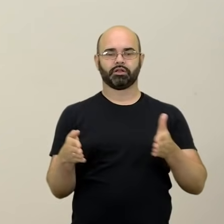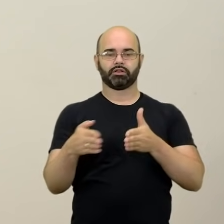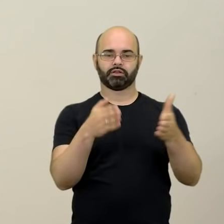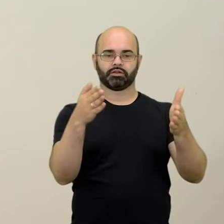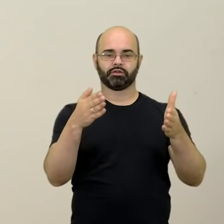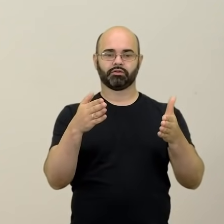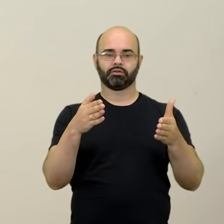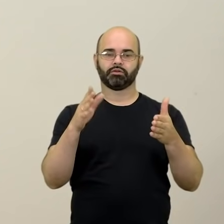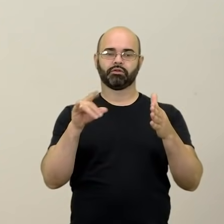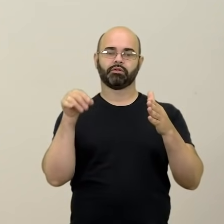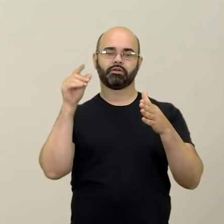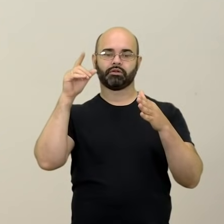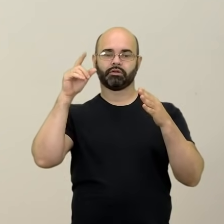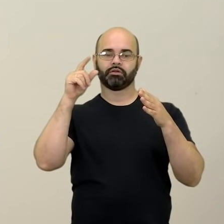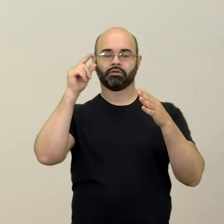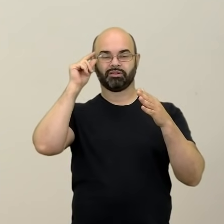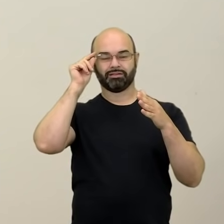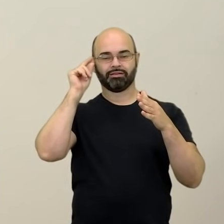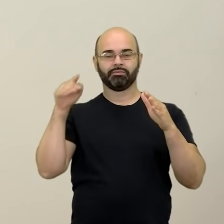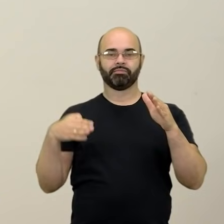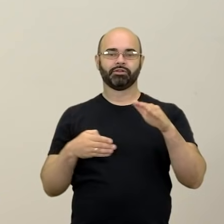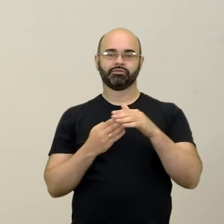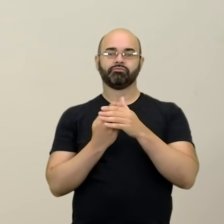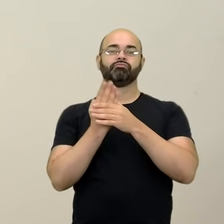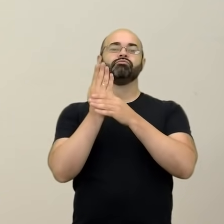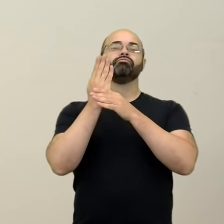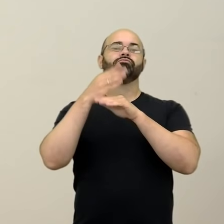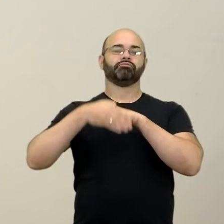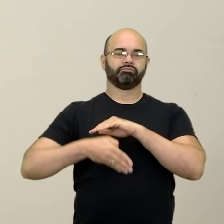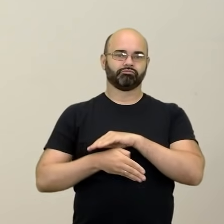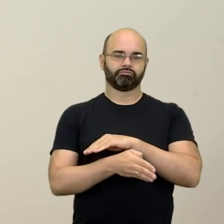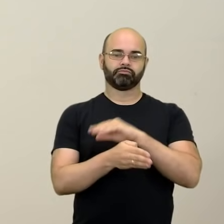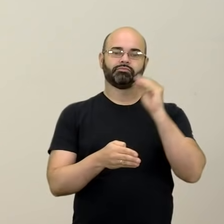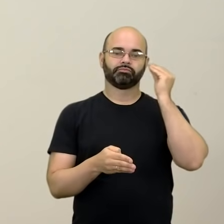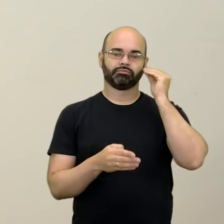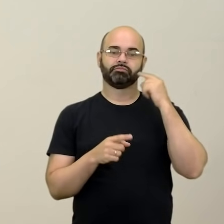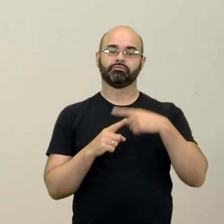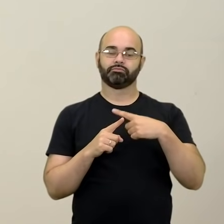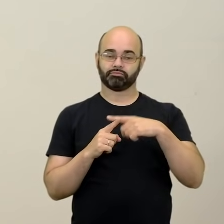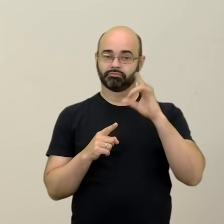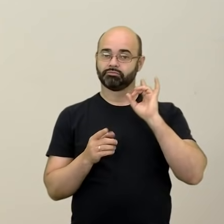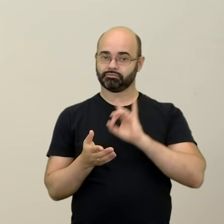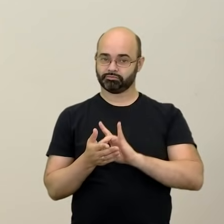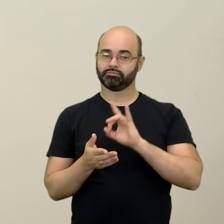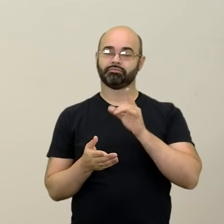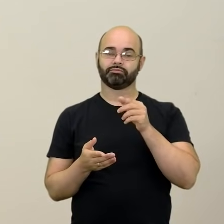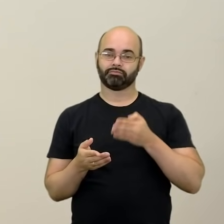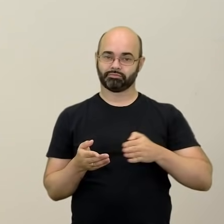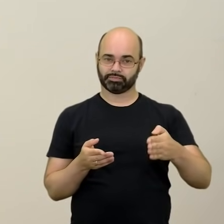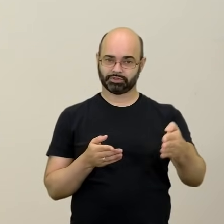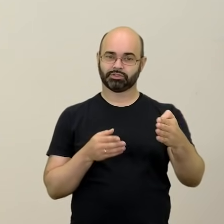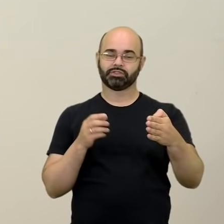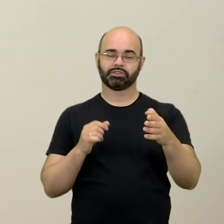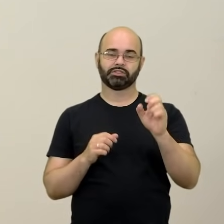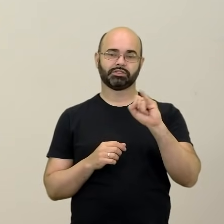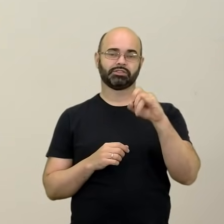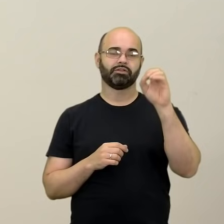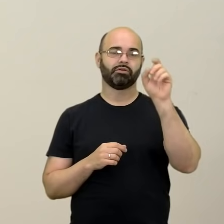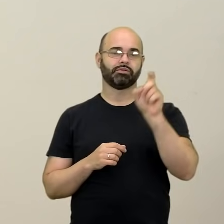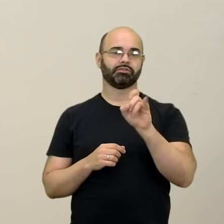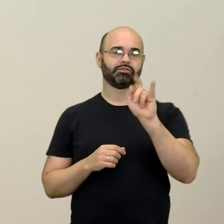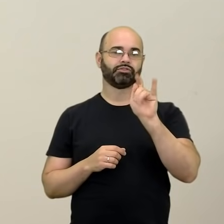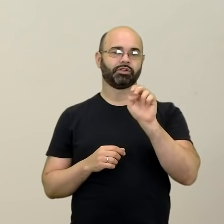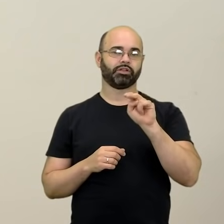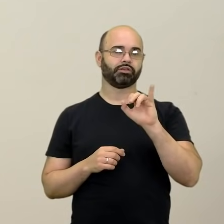e o peixe enfiando a cabeça para fora da água para tentar respirar né porque ele vai morrer afogado viu peixe morre afogado porque não tem o gás oxigênio